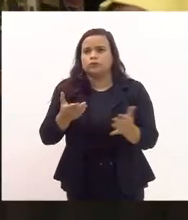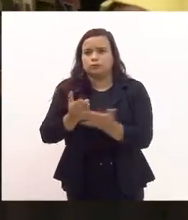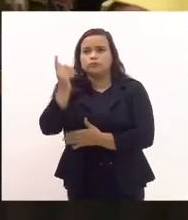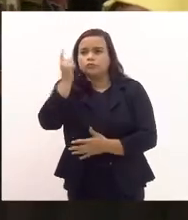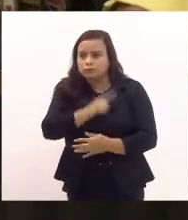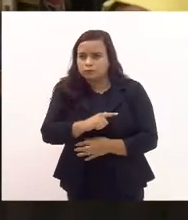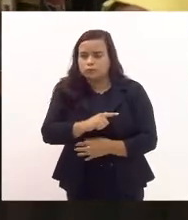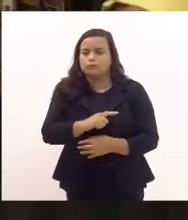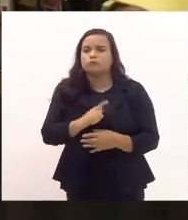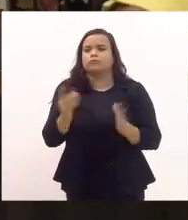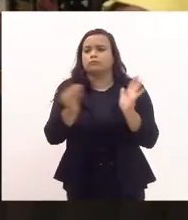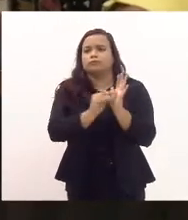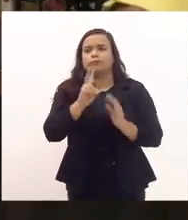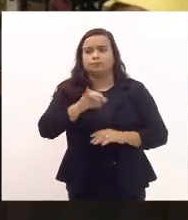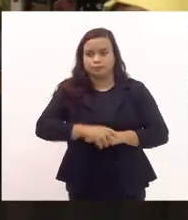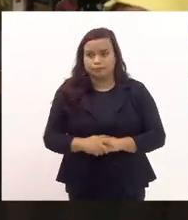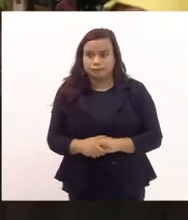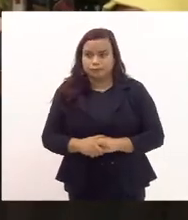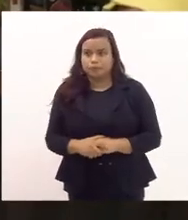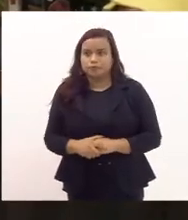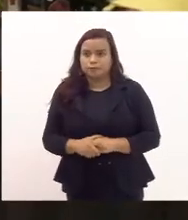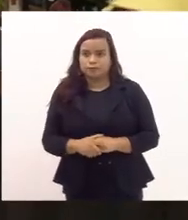aprovada vai à publicação